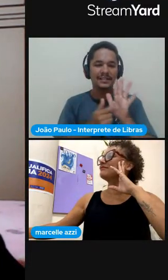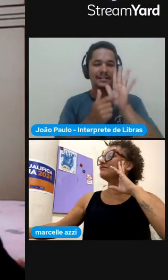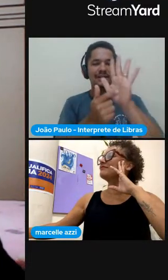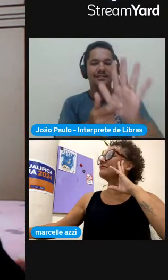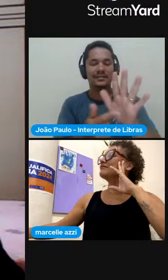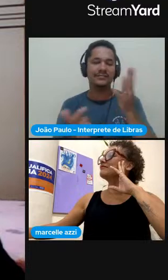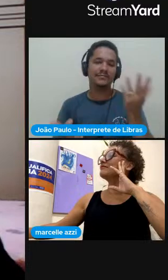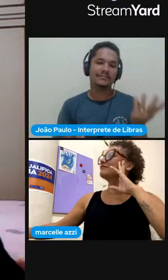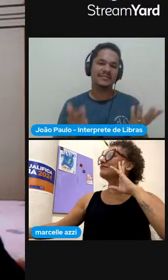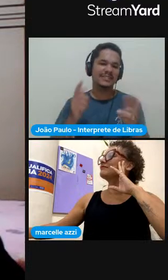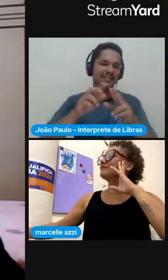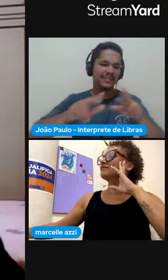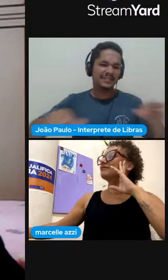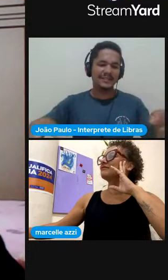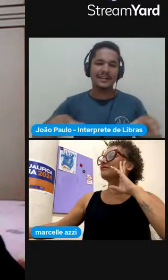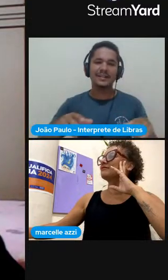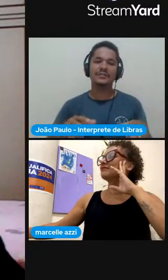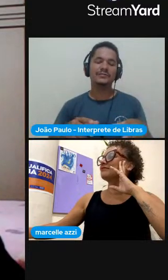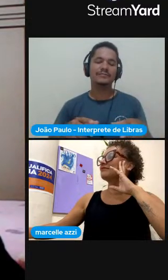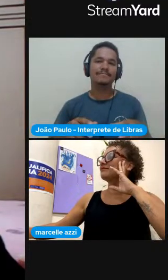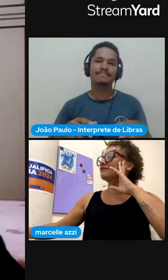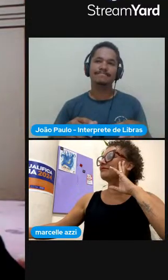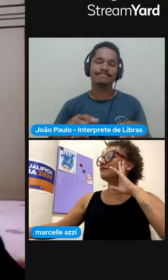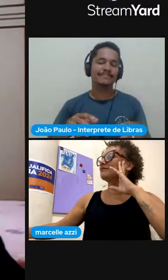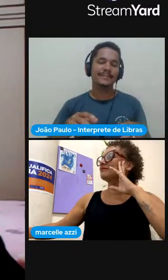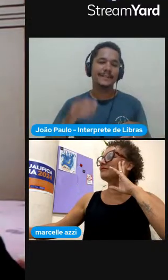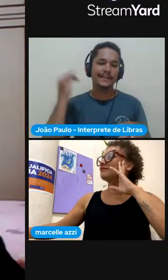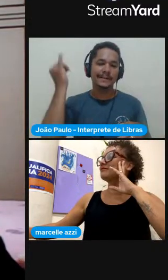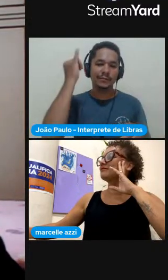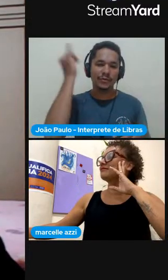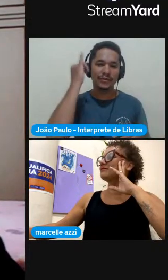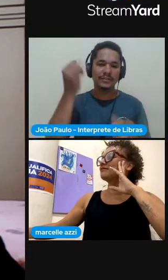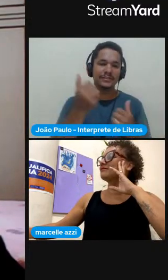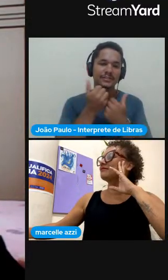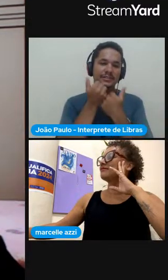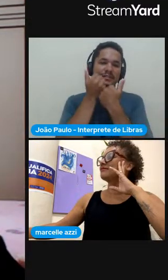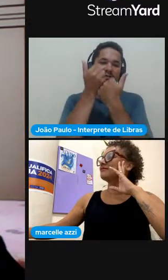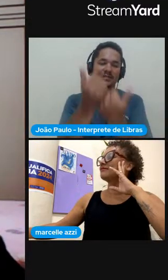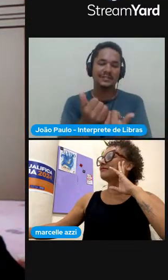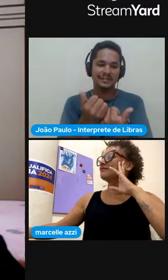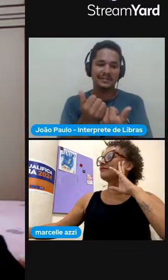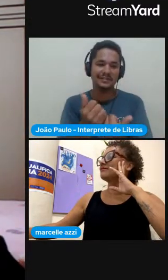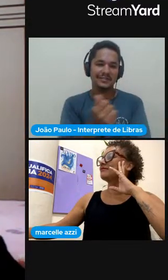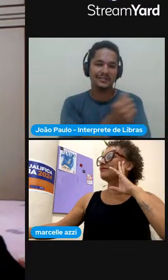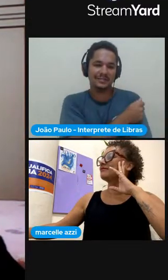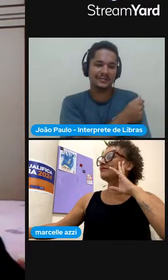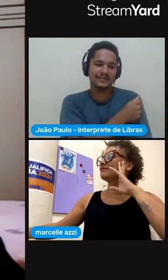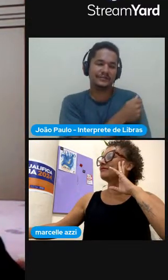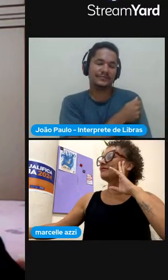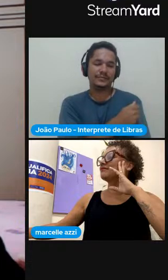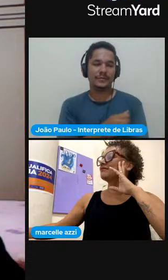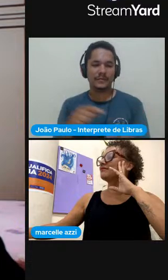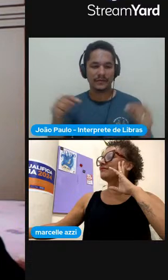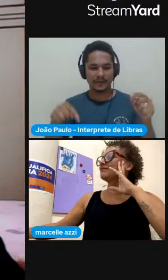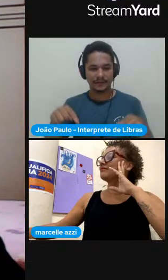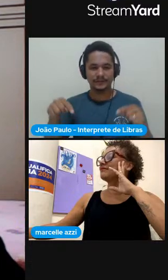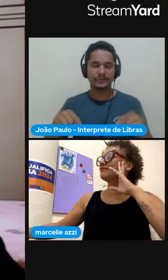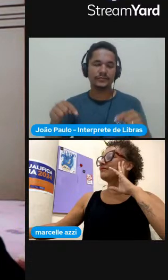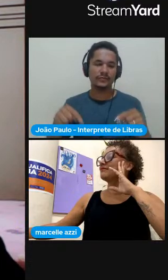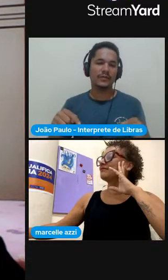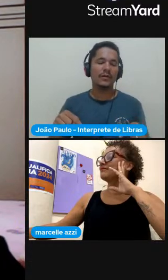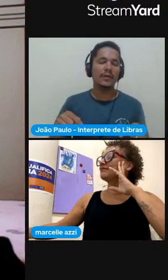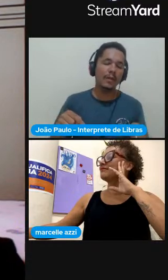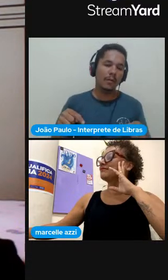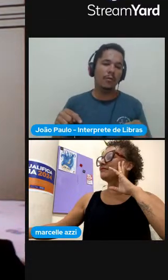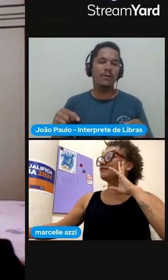essa representatividade estudantil para um conselho, né? Atualmente, nós estamos, então, tão sem